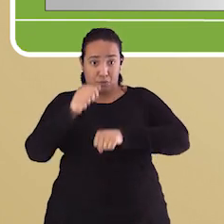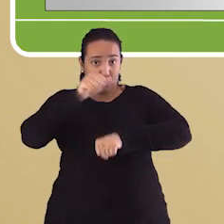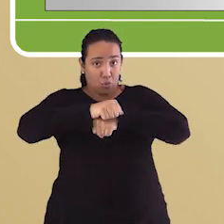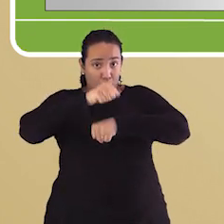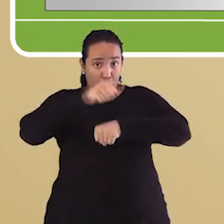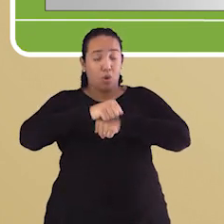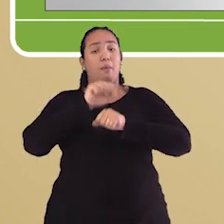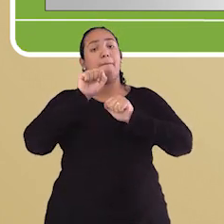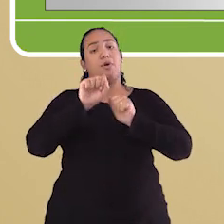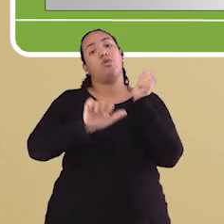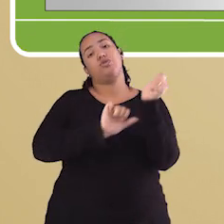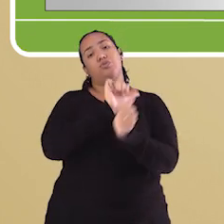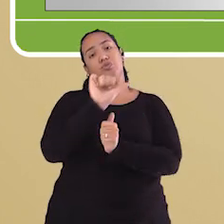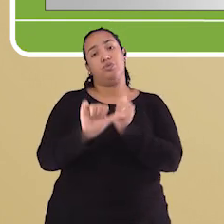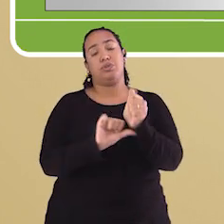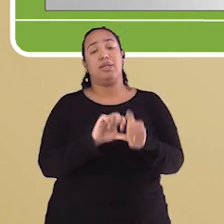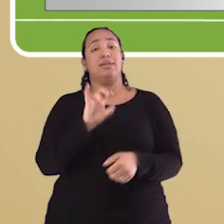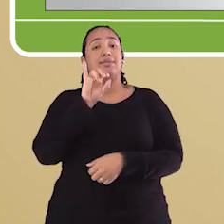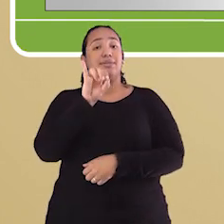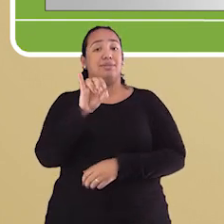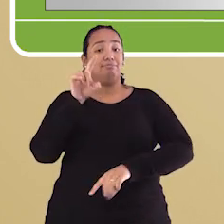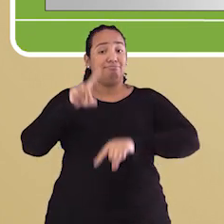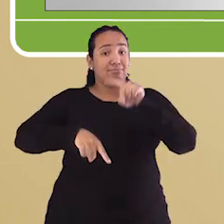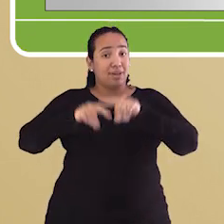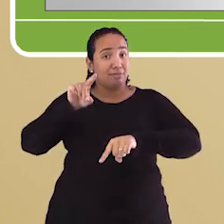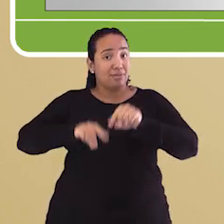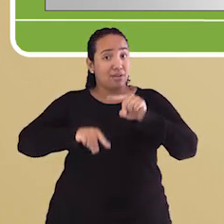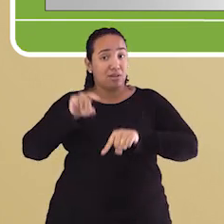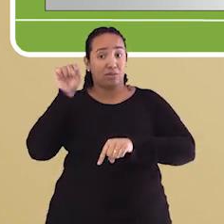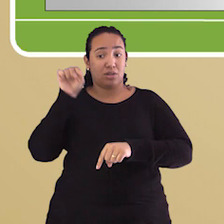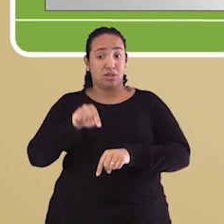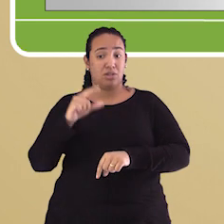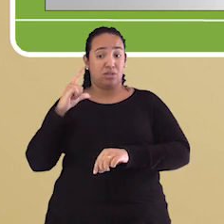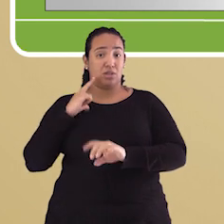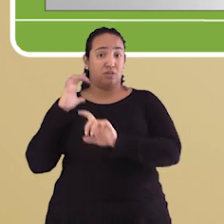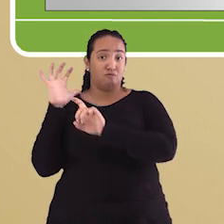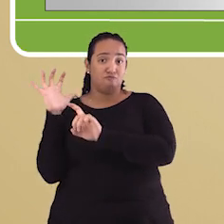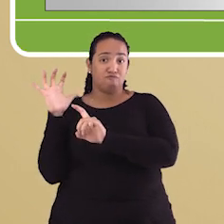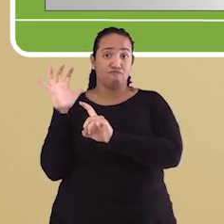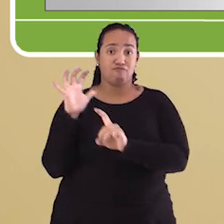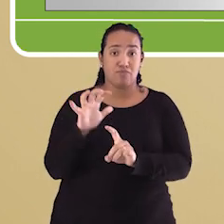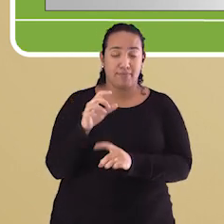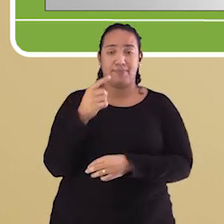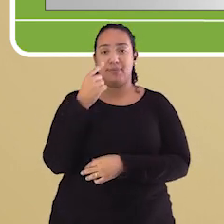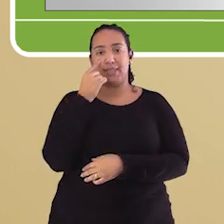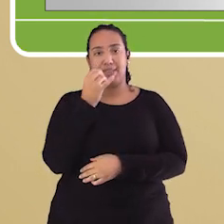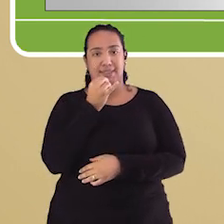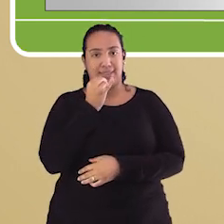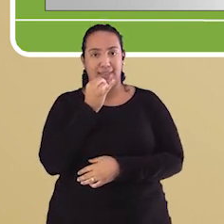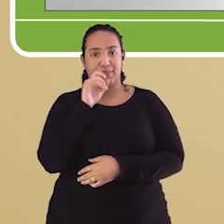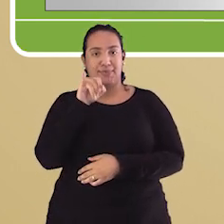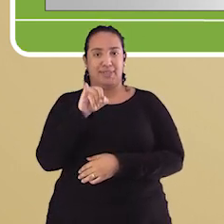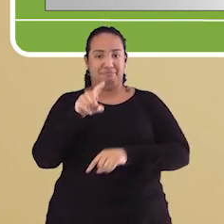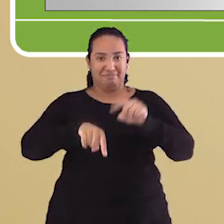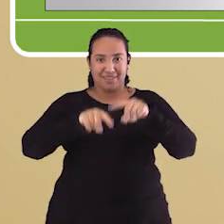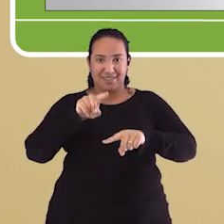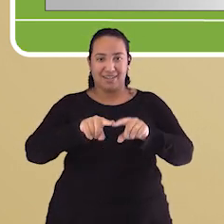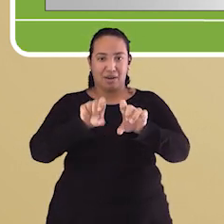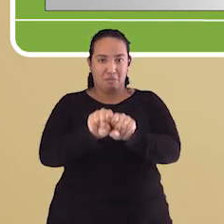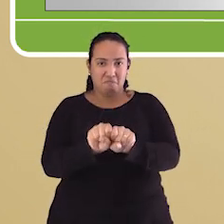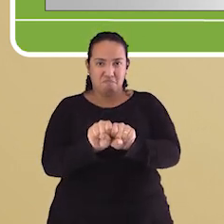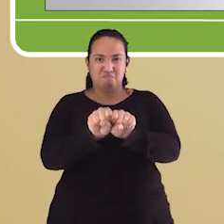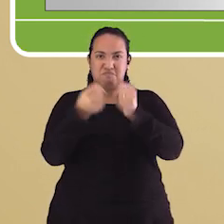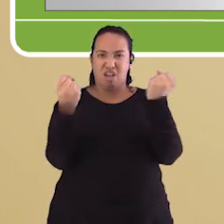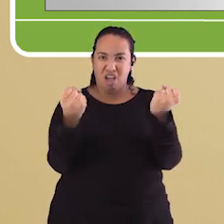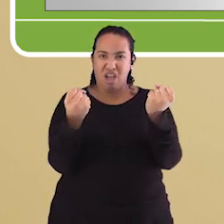pode ser alterada quando o material ele sofre a ação de uma força mecânica. Por exemplo, quando quebra, quando arranha,